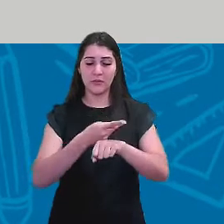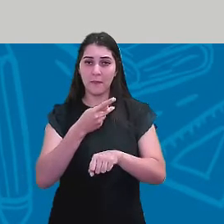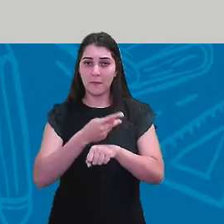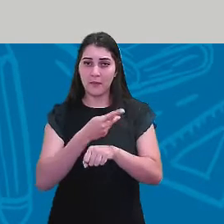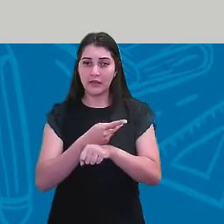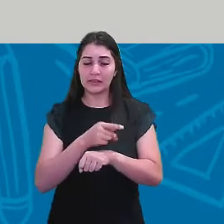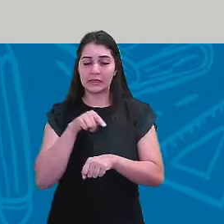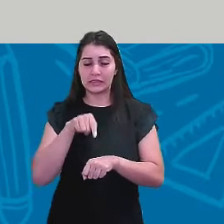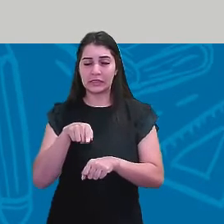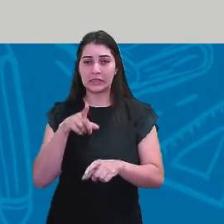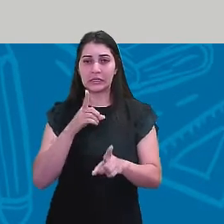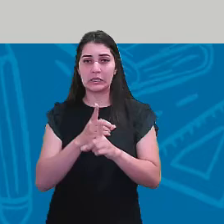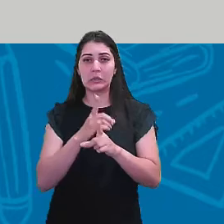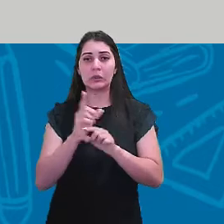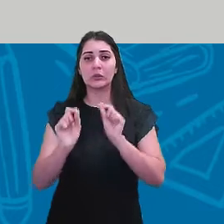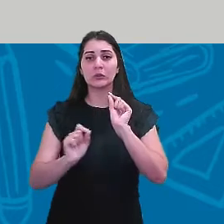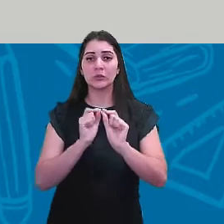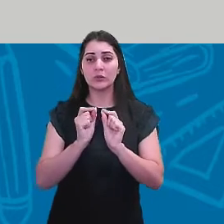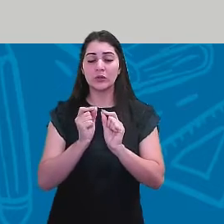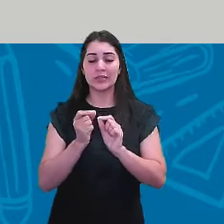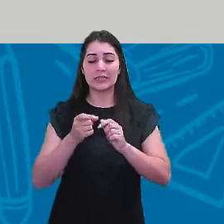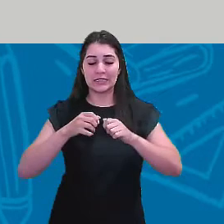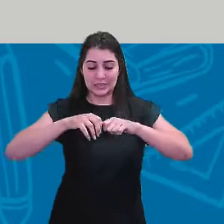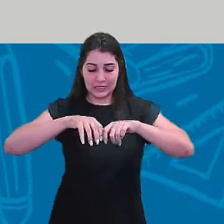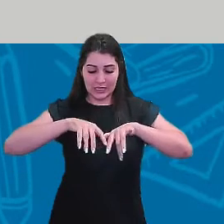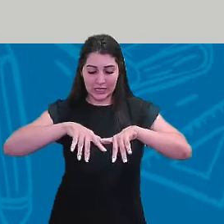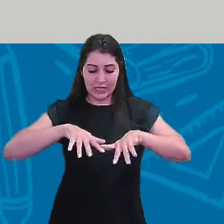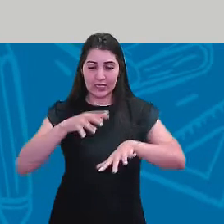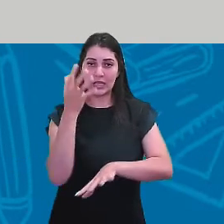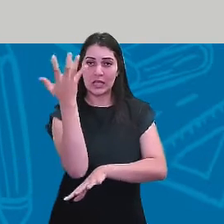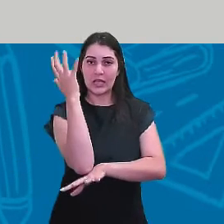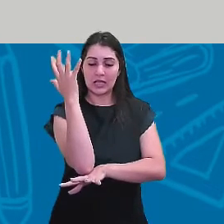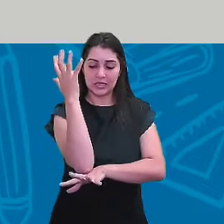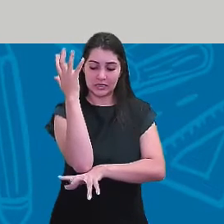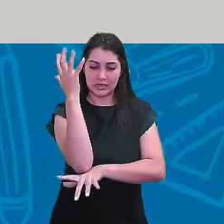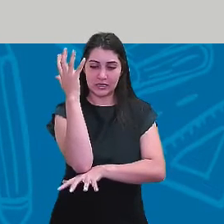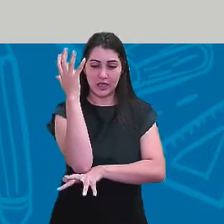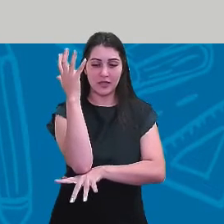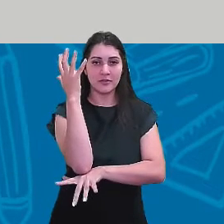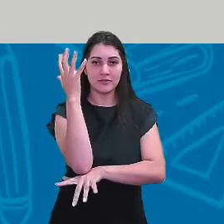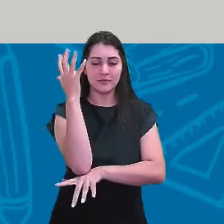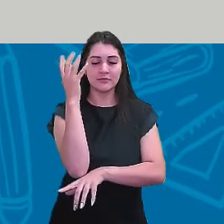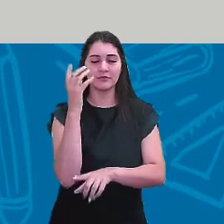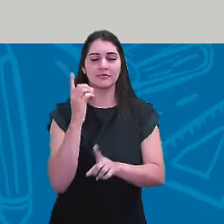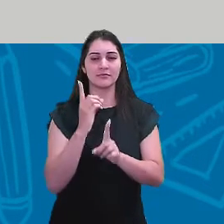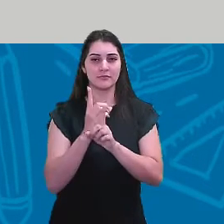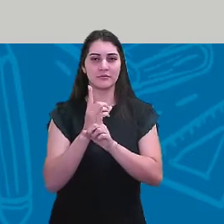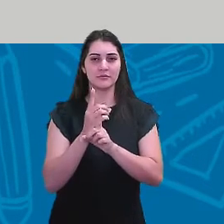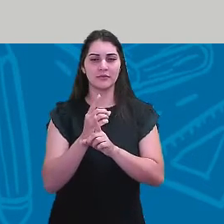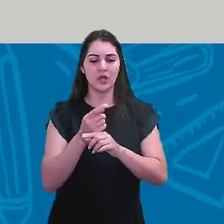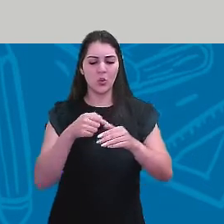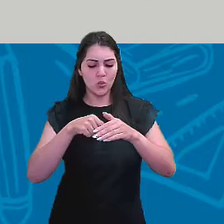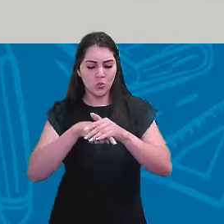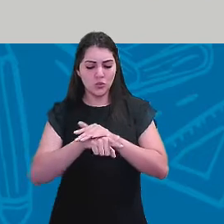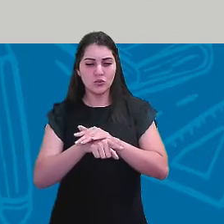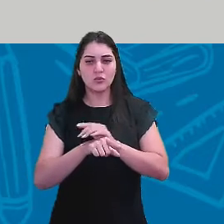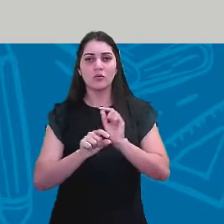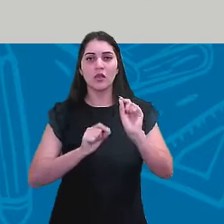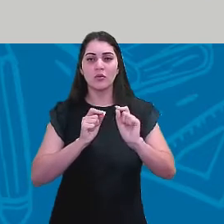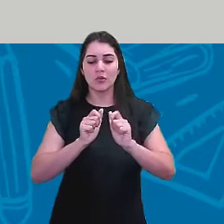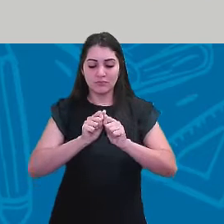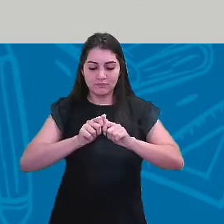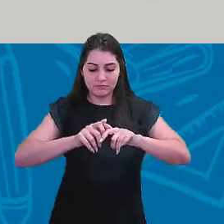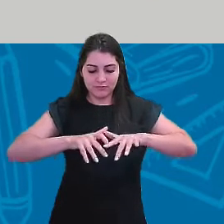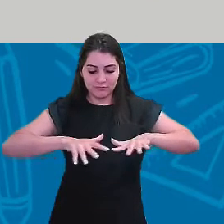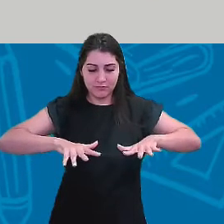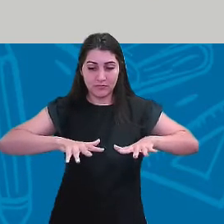encontra-se a maioria das raízes das plantas, tá certo? O subsolo é uma camada espessa de cor